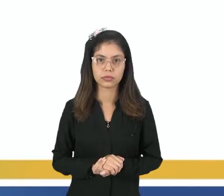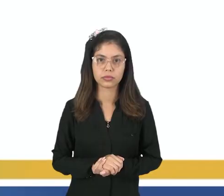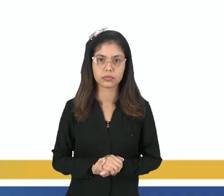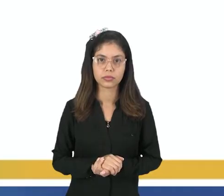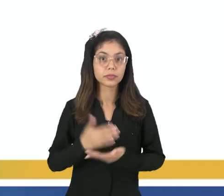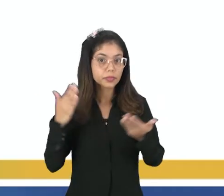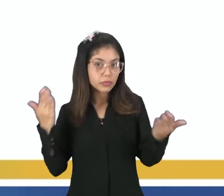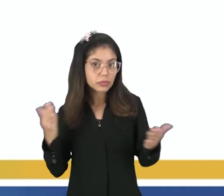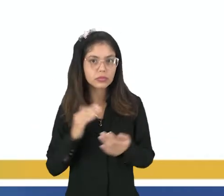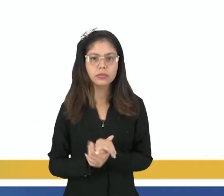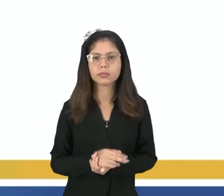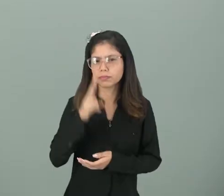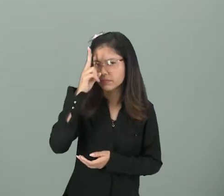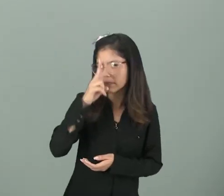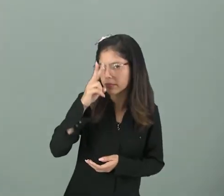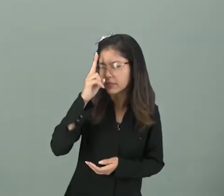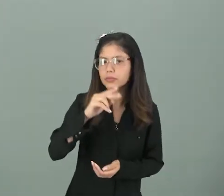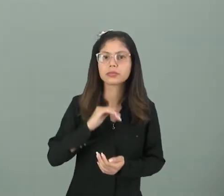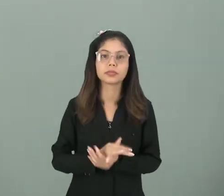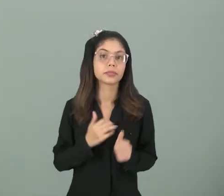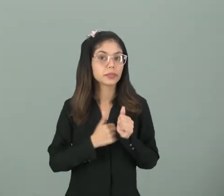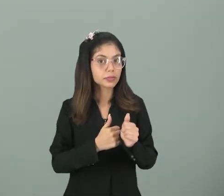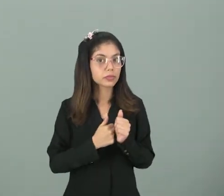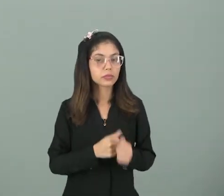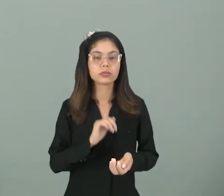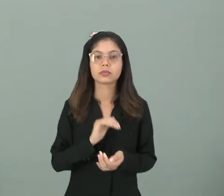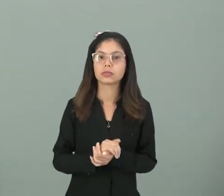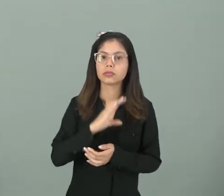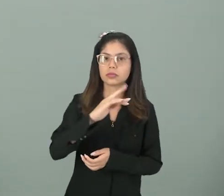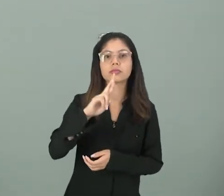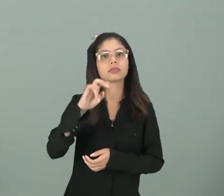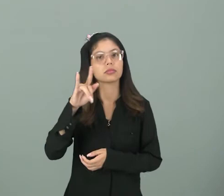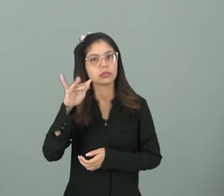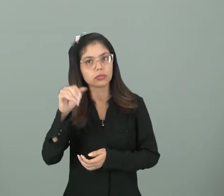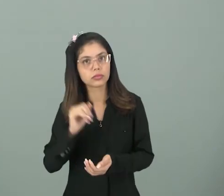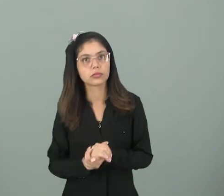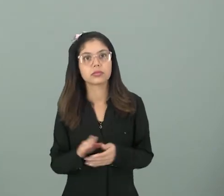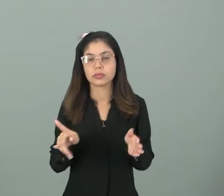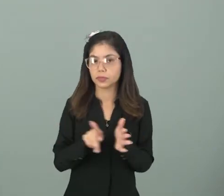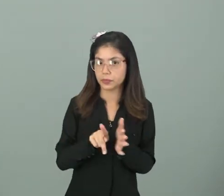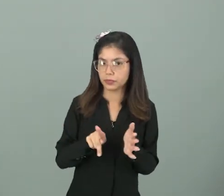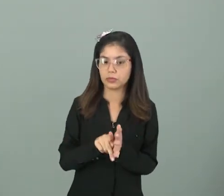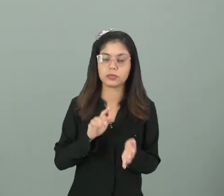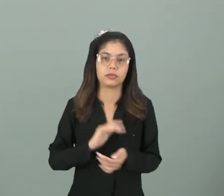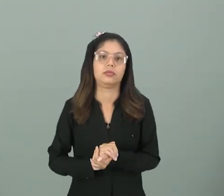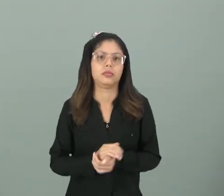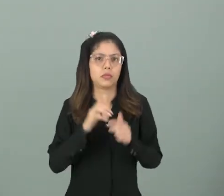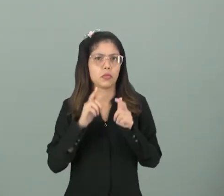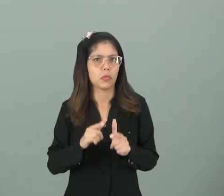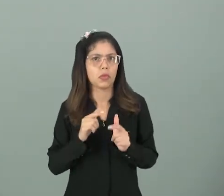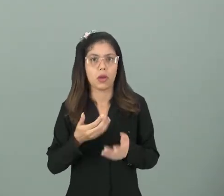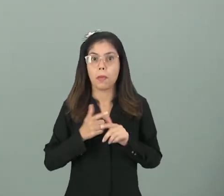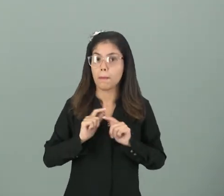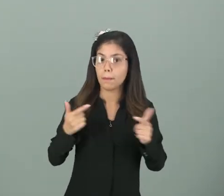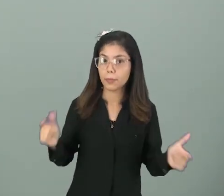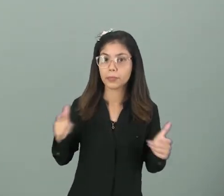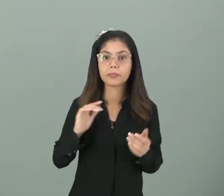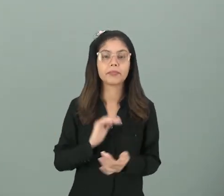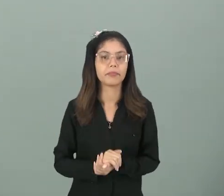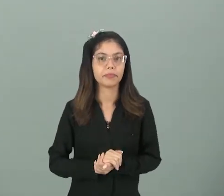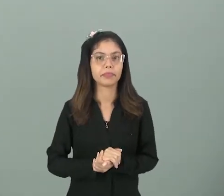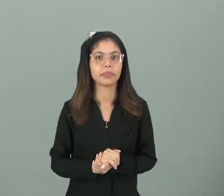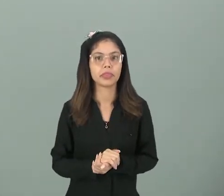referindo. Então, para lembrar a ordem dessas categorias taxonômicas, indo da categoria mais